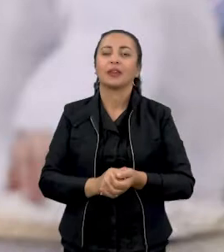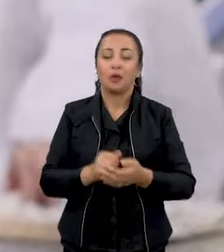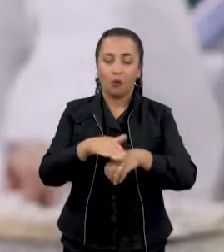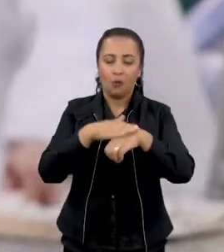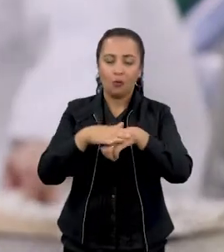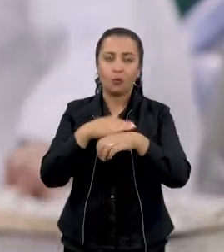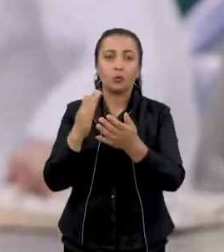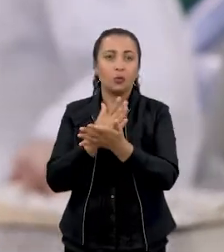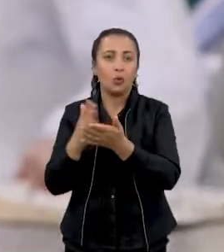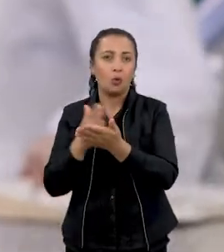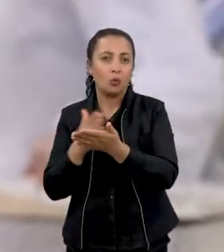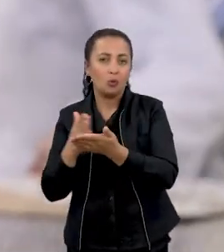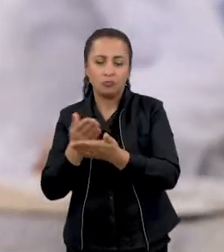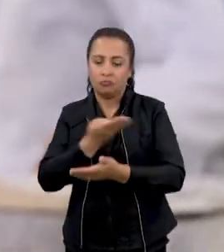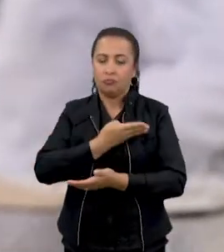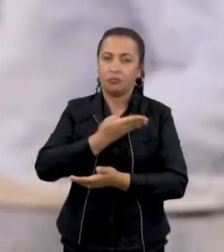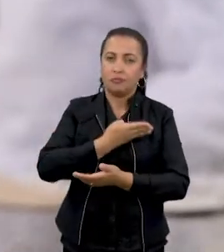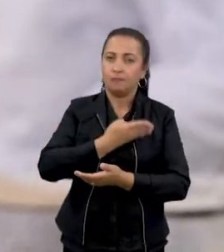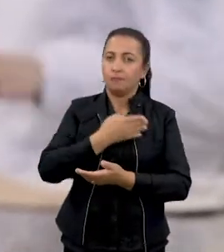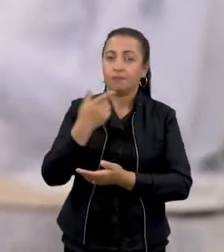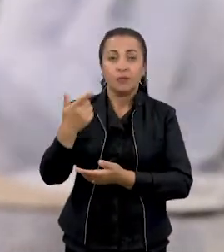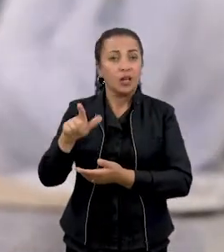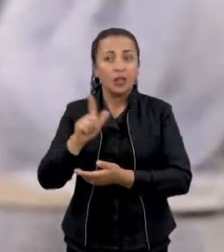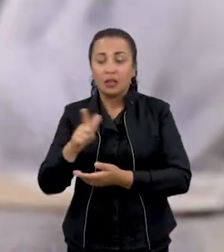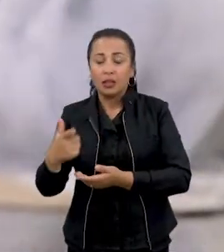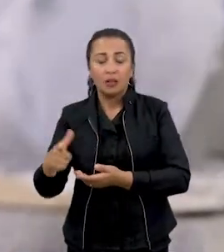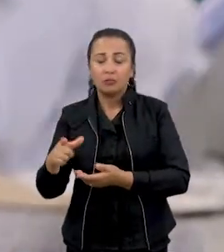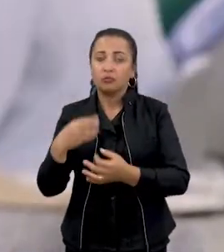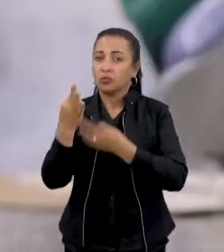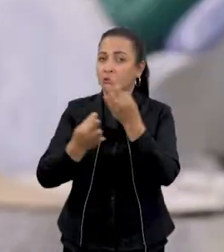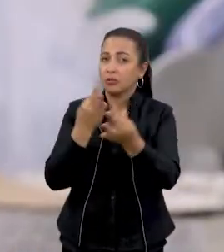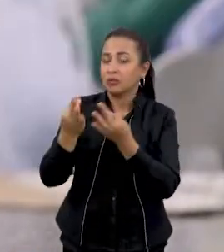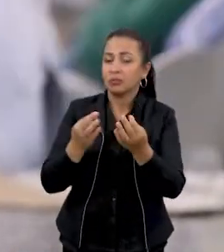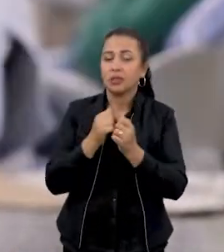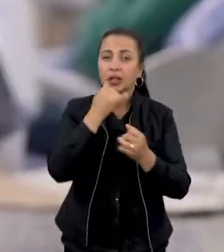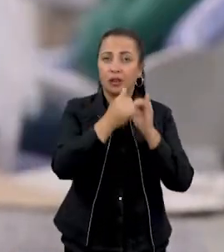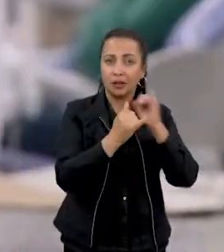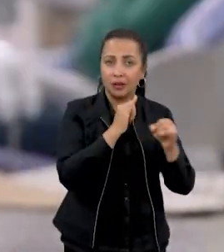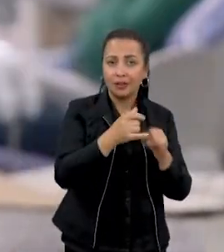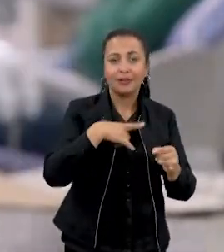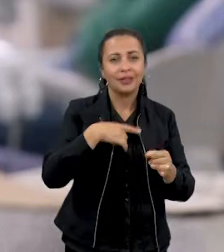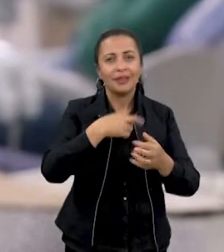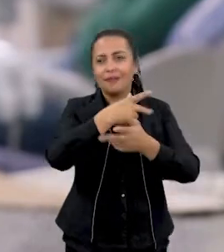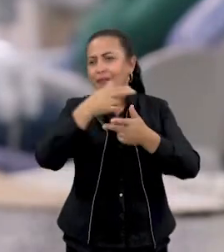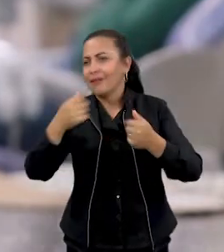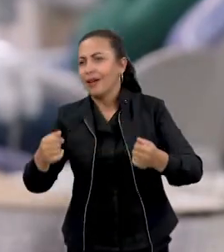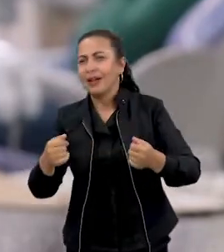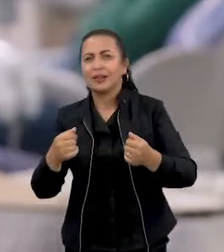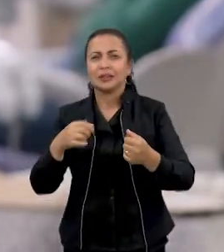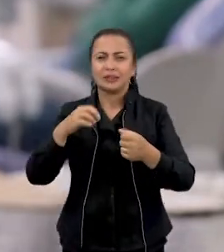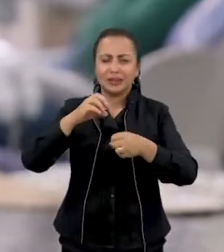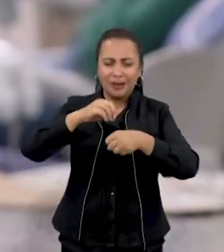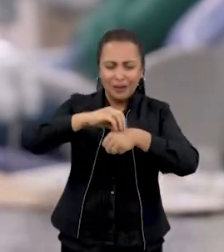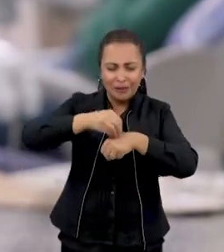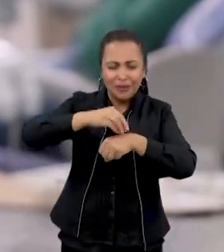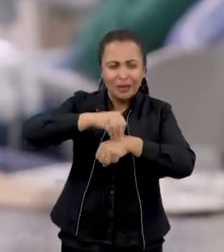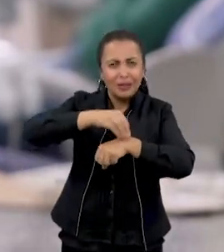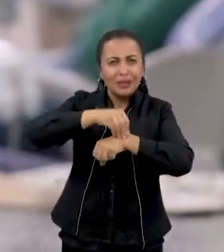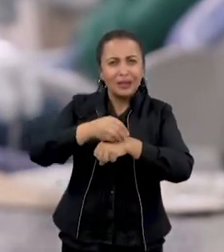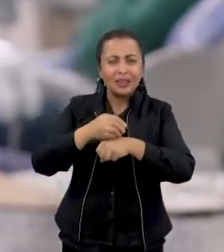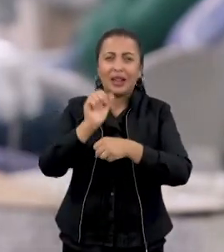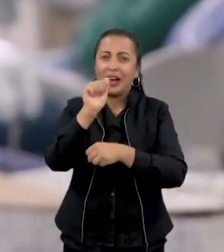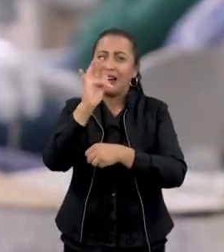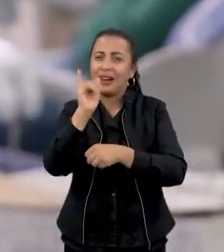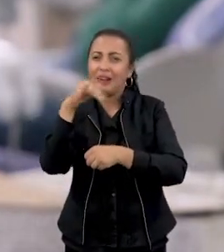Eu conversei com algumas amigas minhas que não fizeram esse tratamento com laser, que tiveram várias aftas na